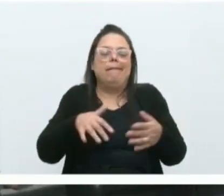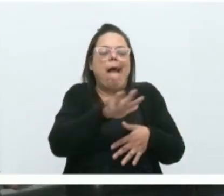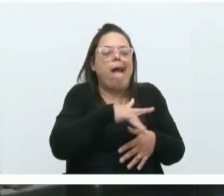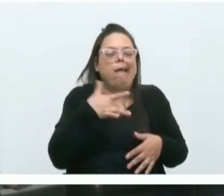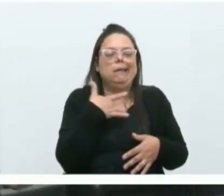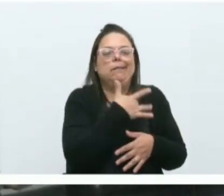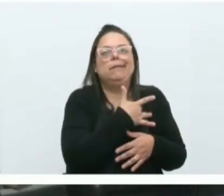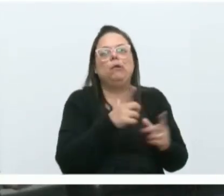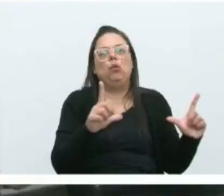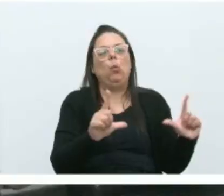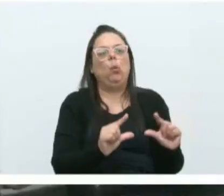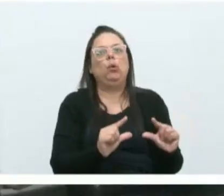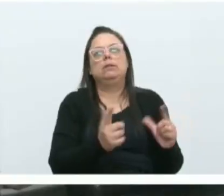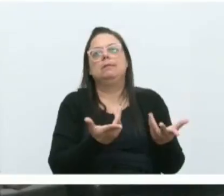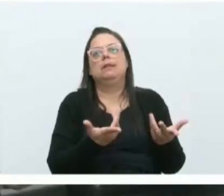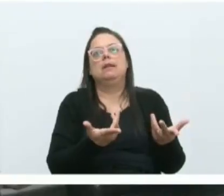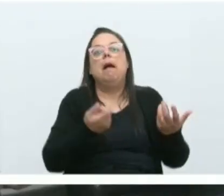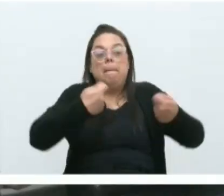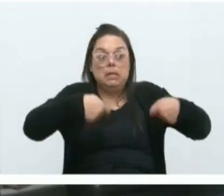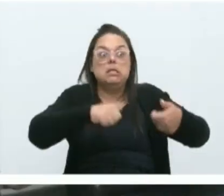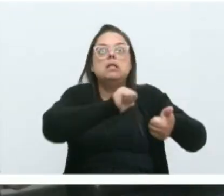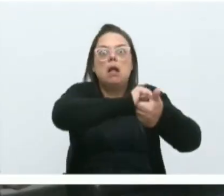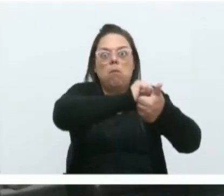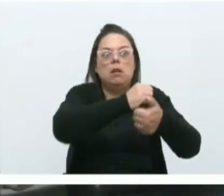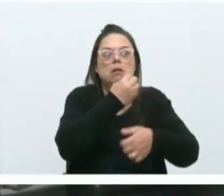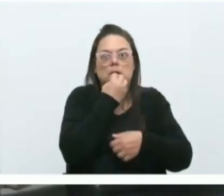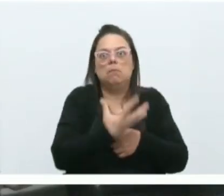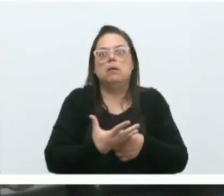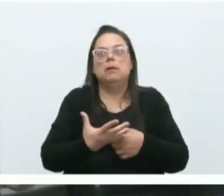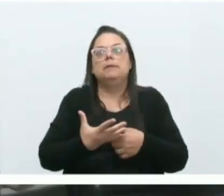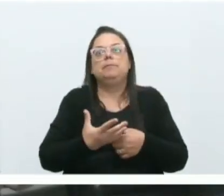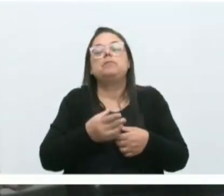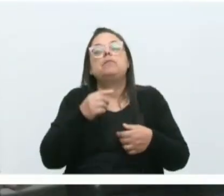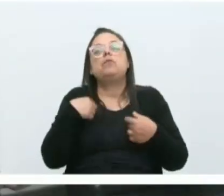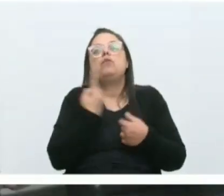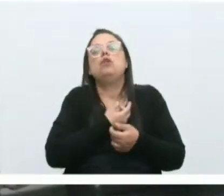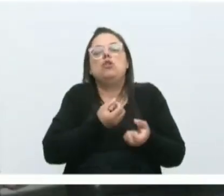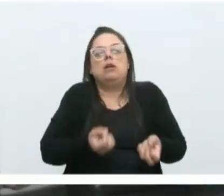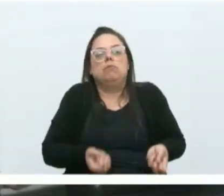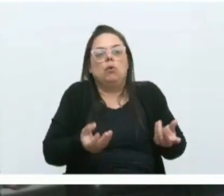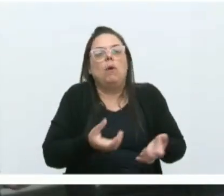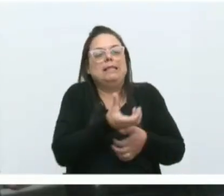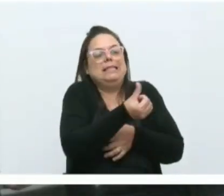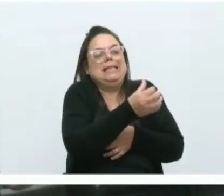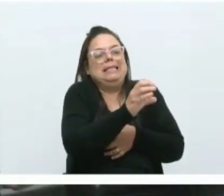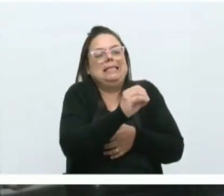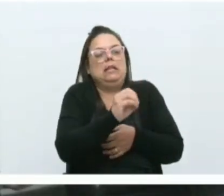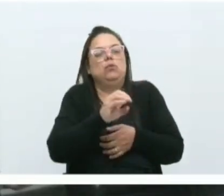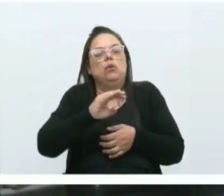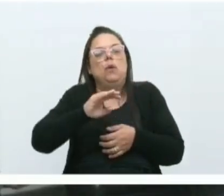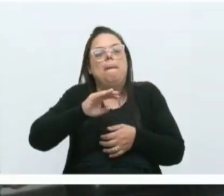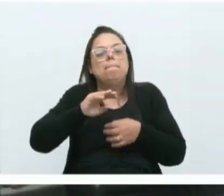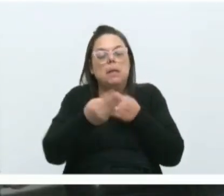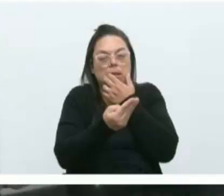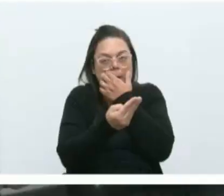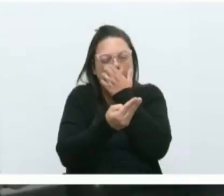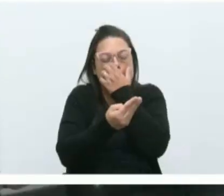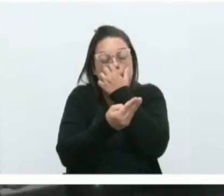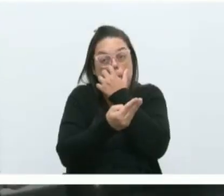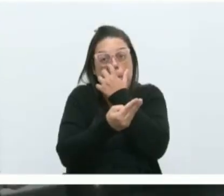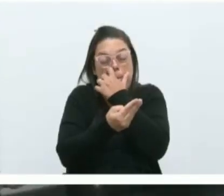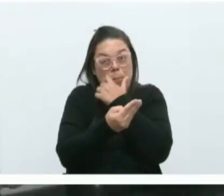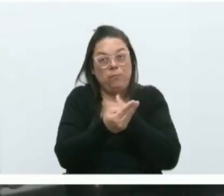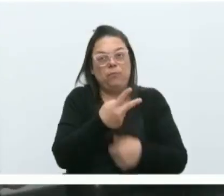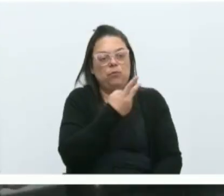sem garantir a qualidade da saúde. O que nós gastamos em saúde, quase 600 milhões aí, apurado